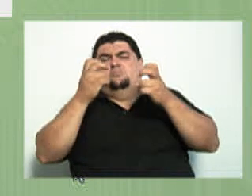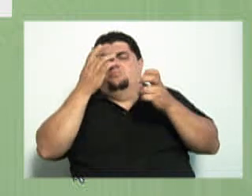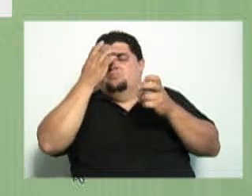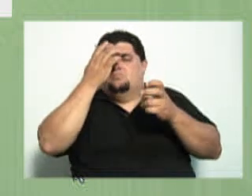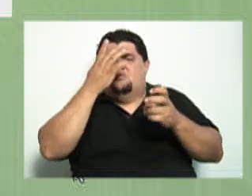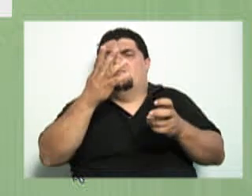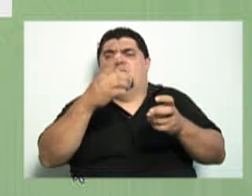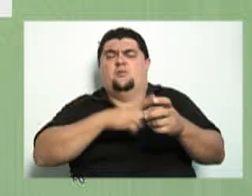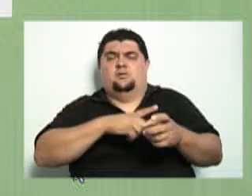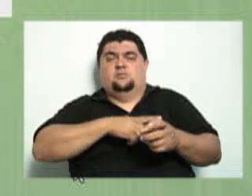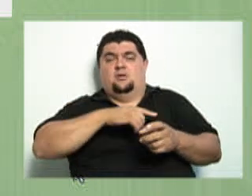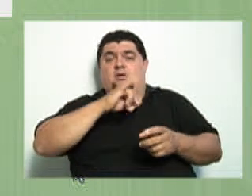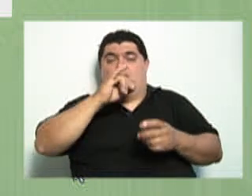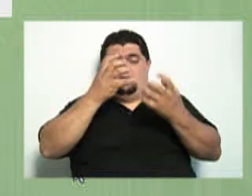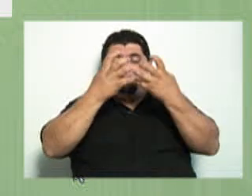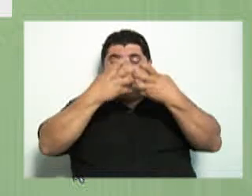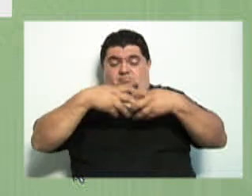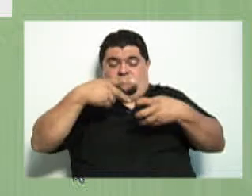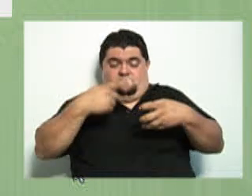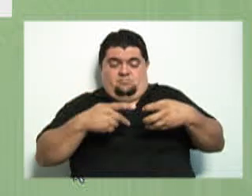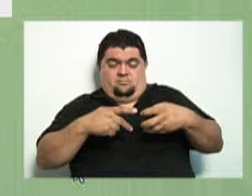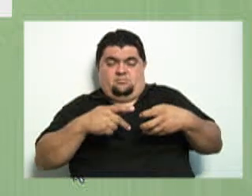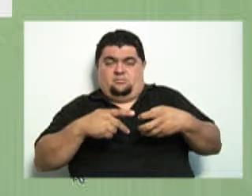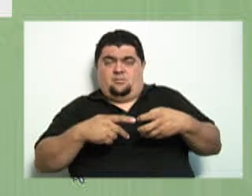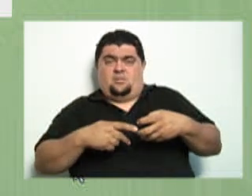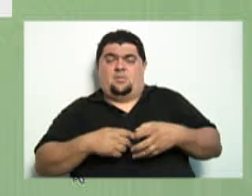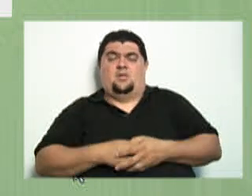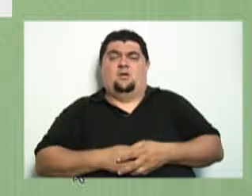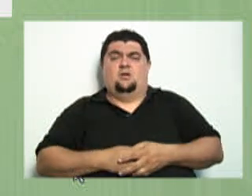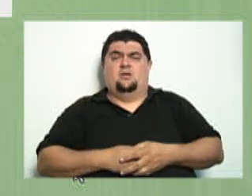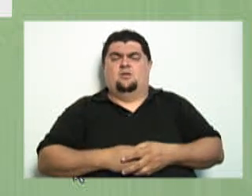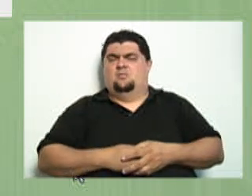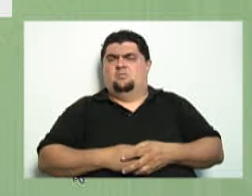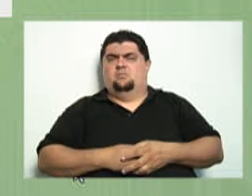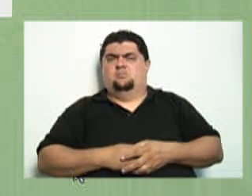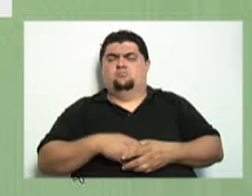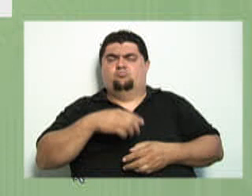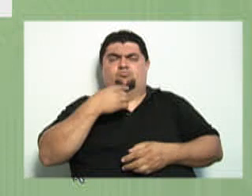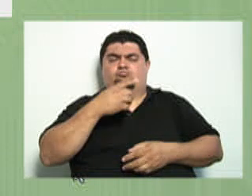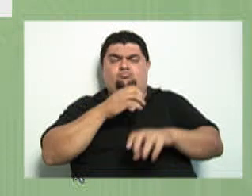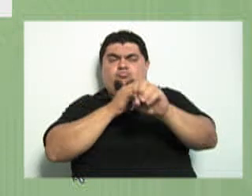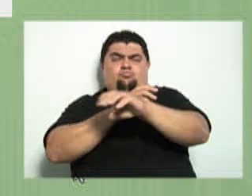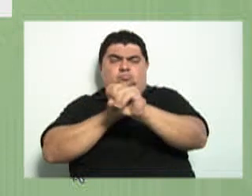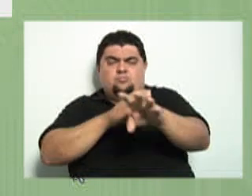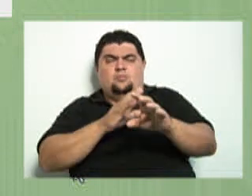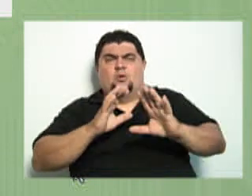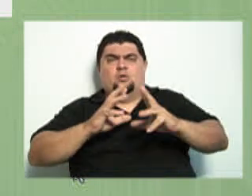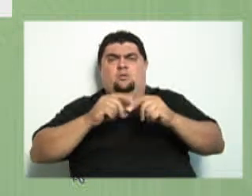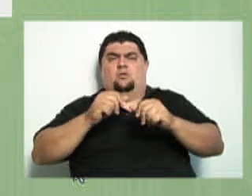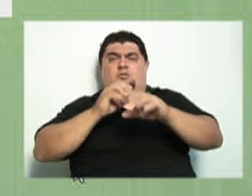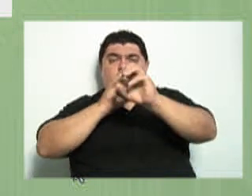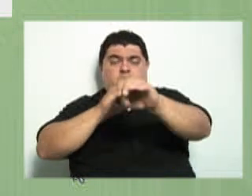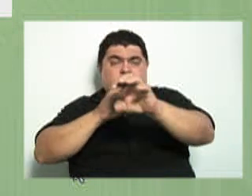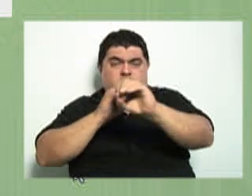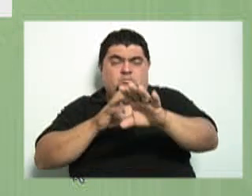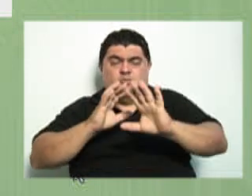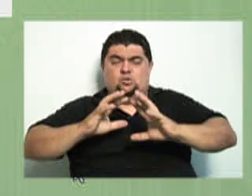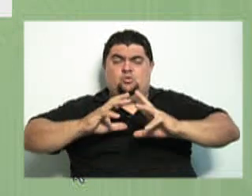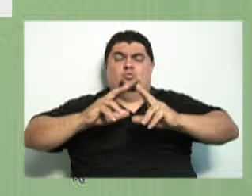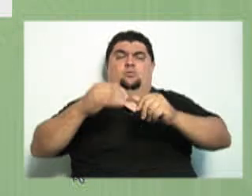Instituto Federal de Rondônia tem pouco tempo aqui capacitando a mão de obra em nossa região, capacitando vocês em nossa